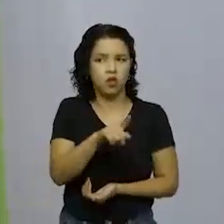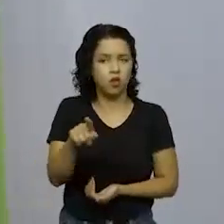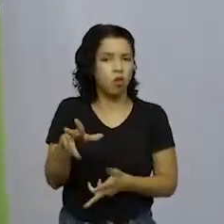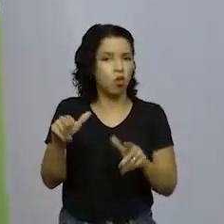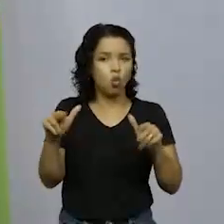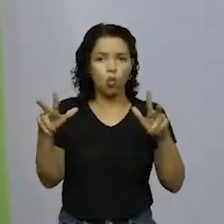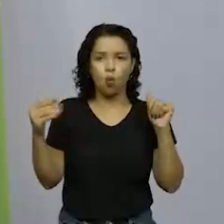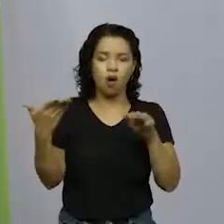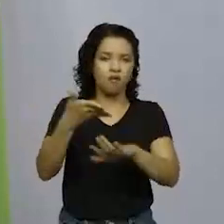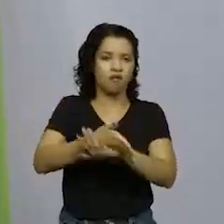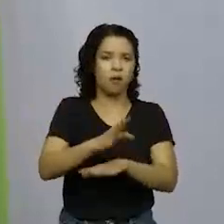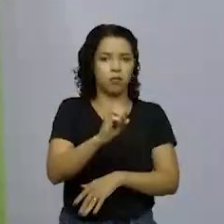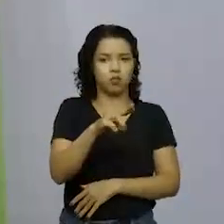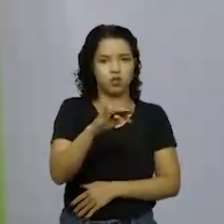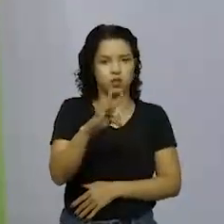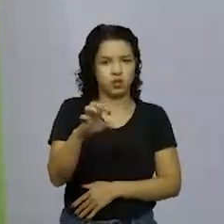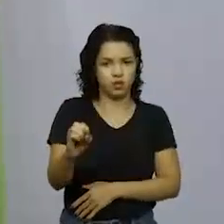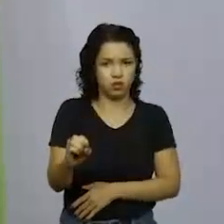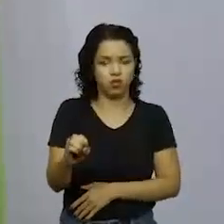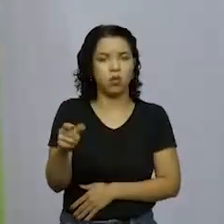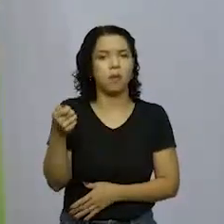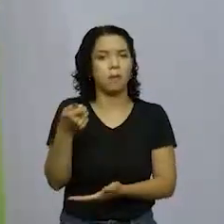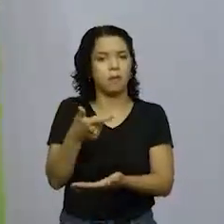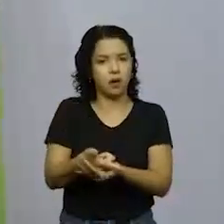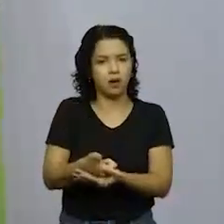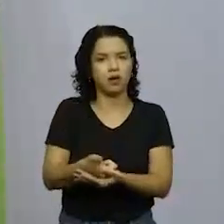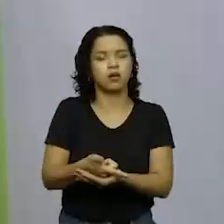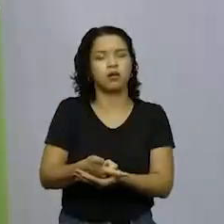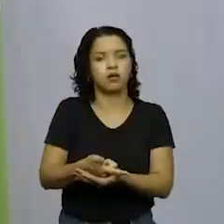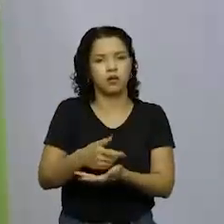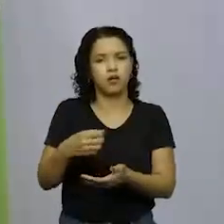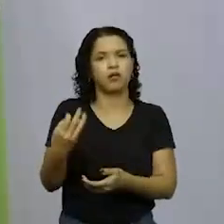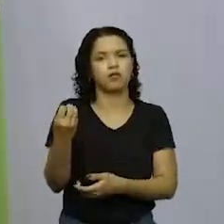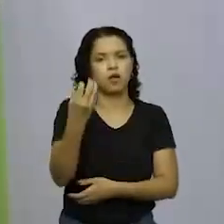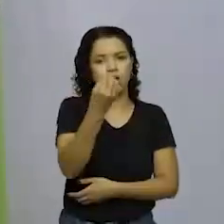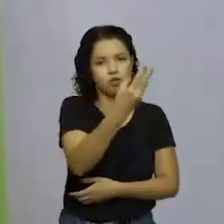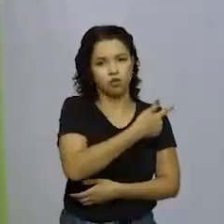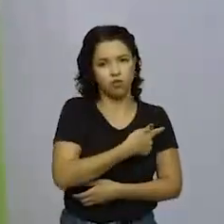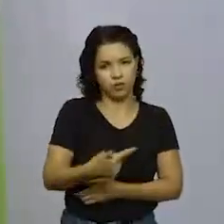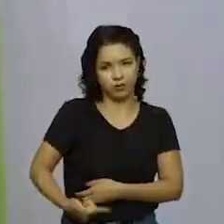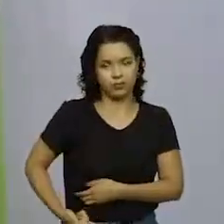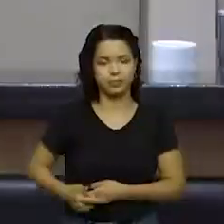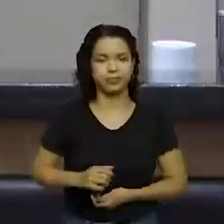Bonito, estão pagando deslocamento de 150 mil para o governador.